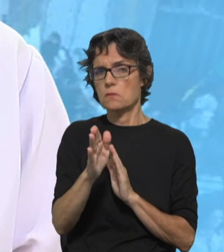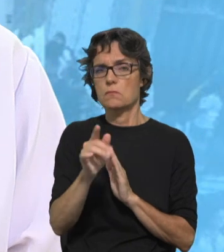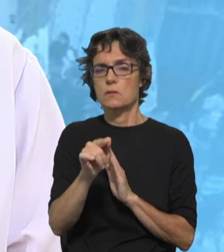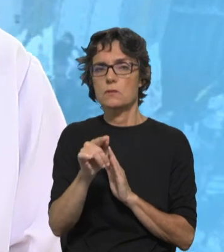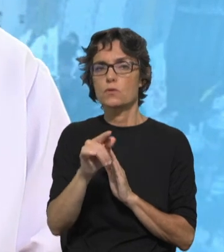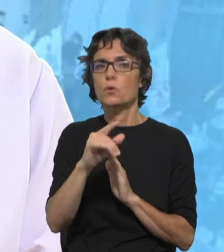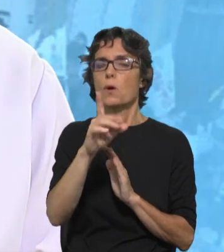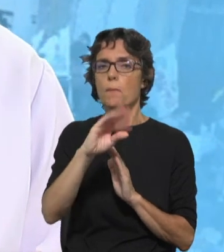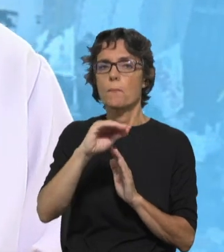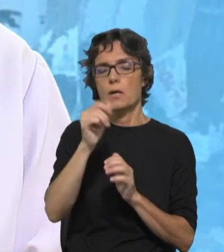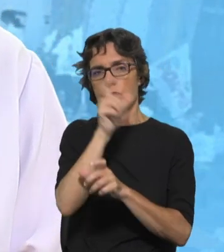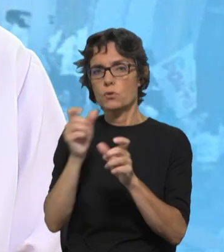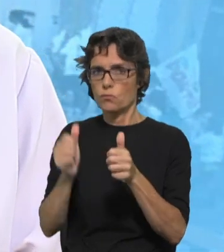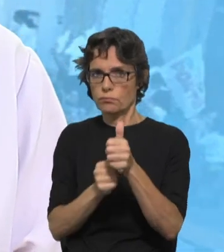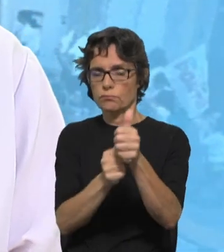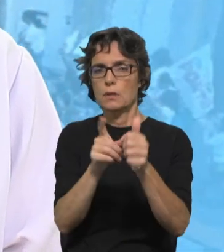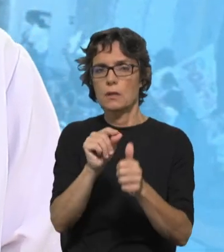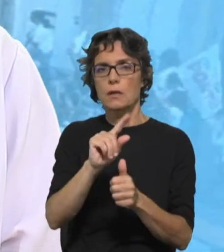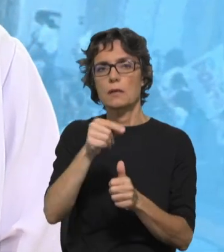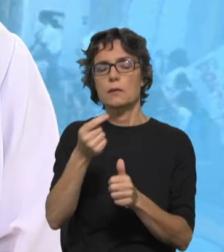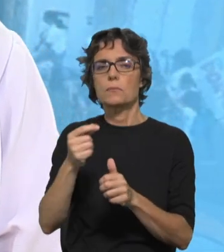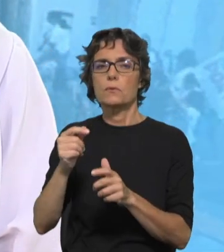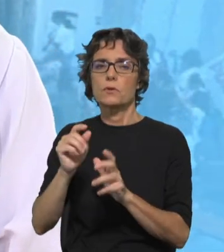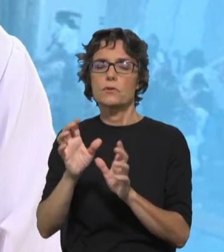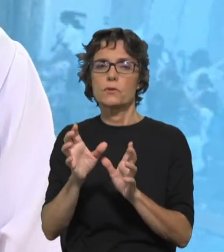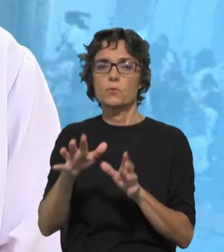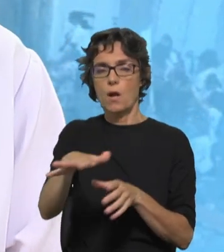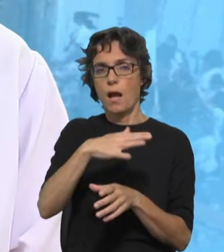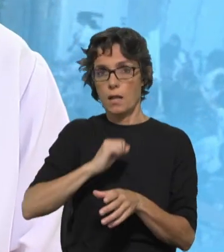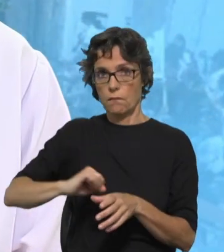e depois da nossa diocese de Tirana virá um grupo de